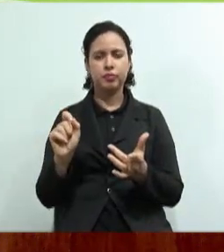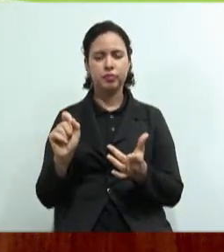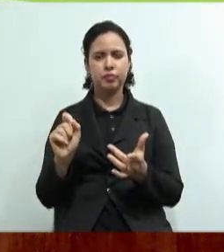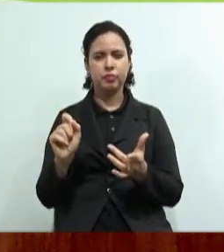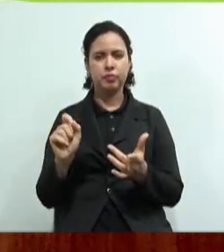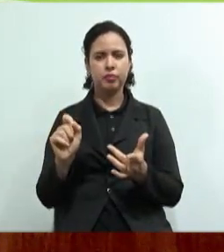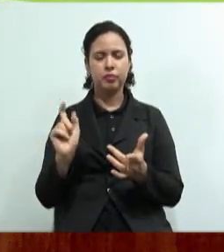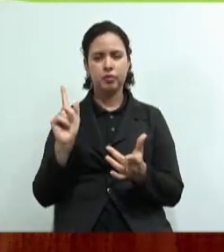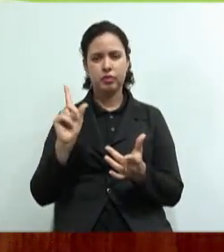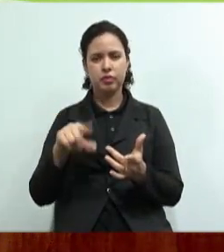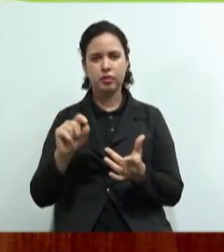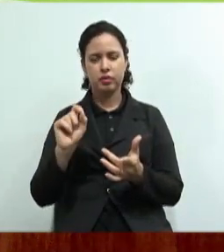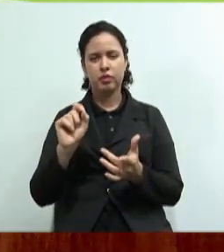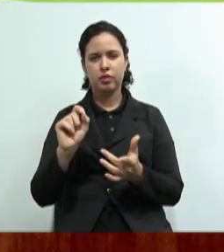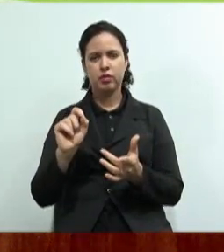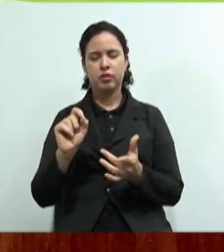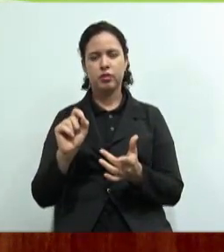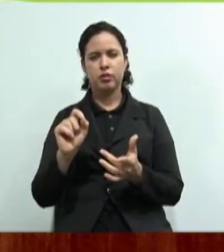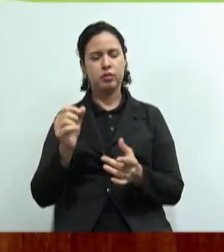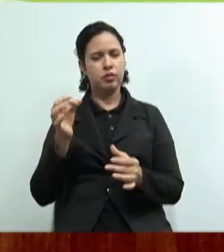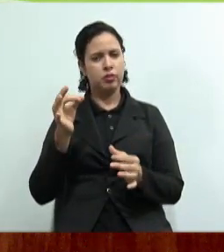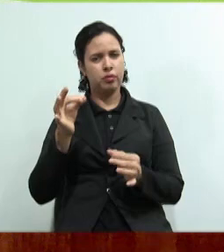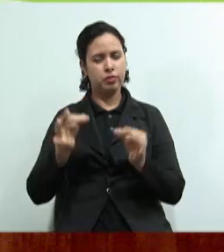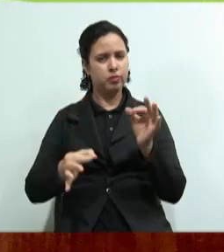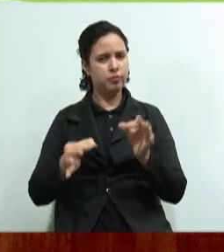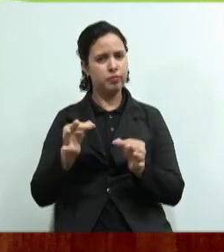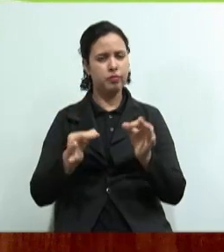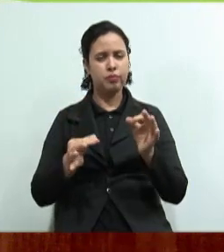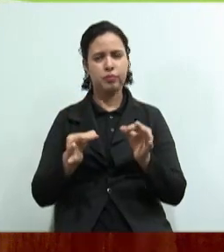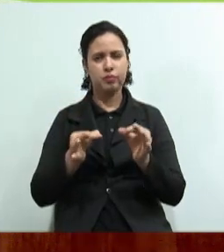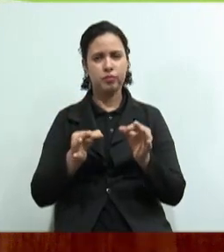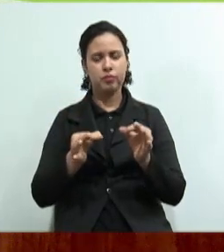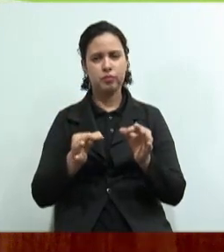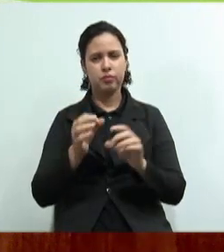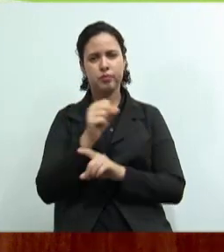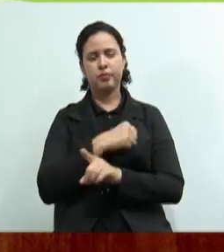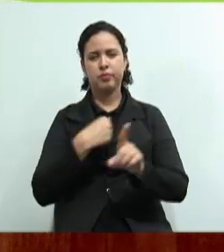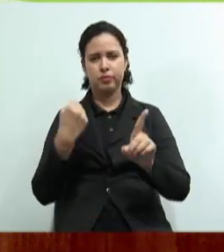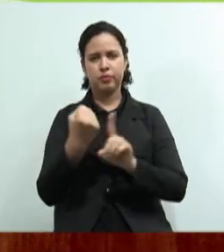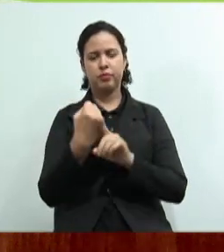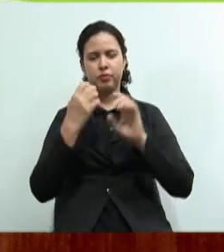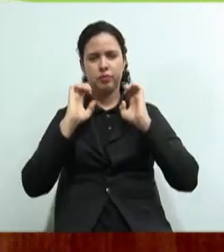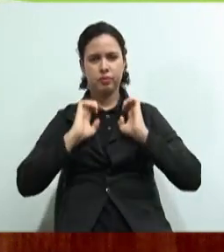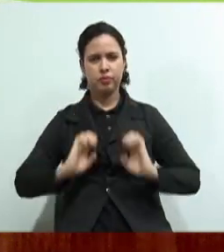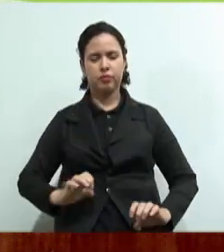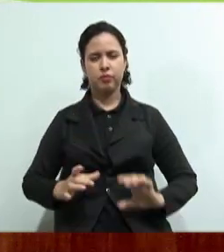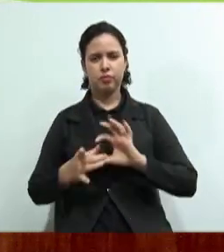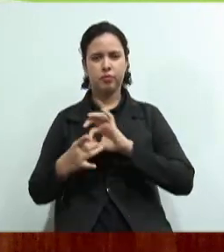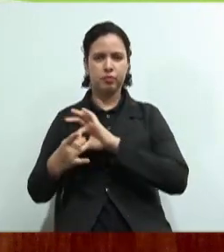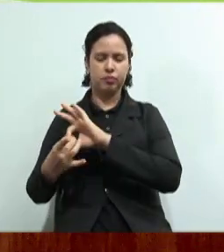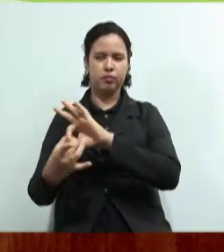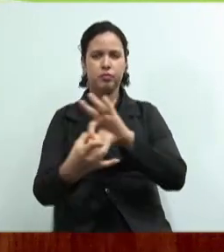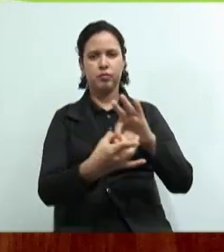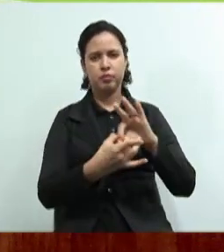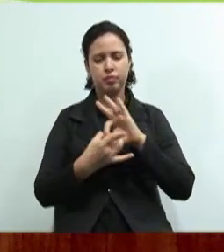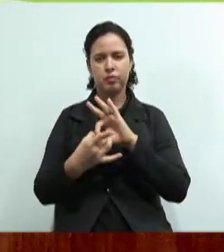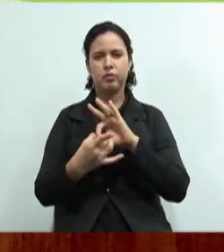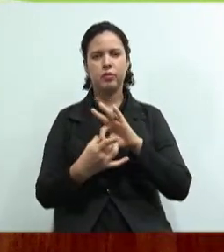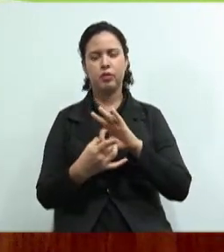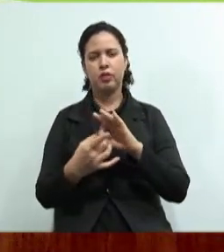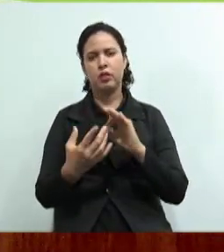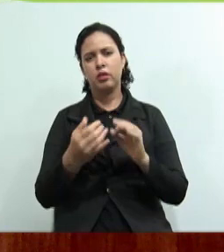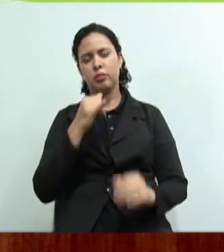ver justamente com essa justiça social, com essa ética nas relações comerciais, essa ética de não